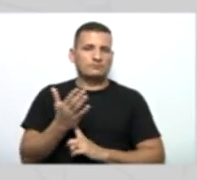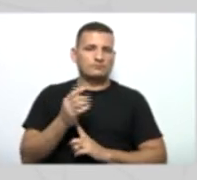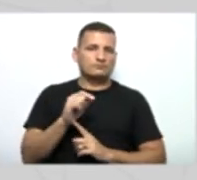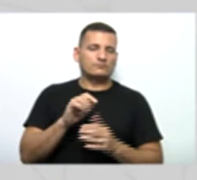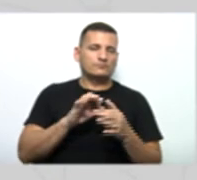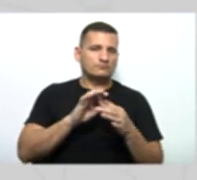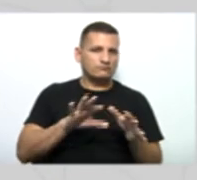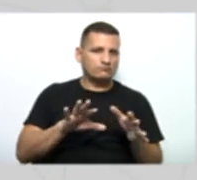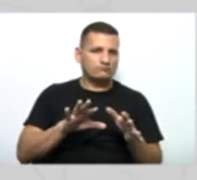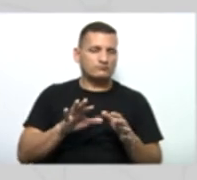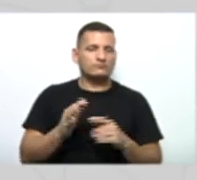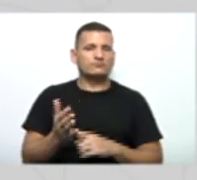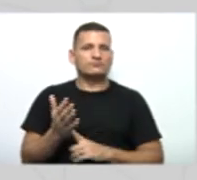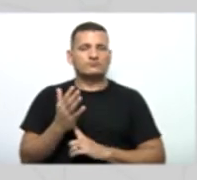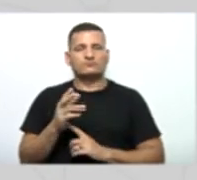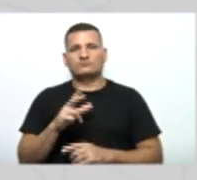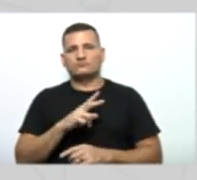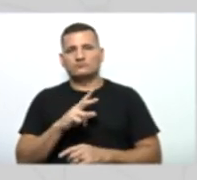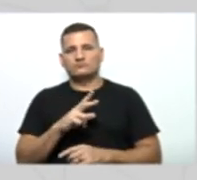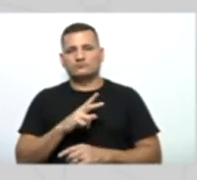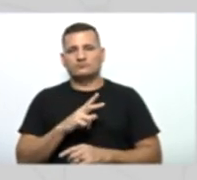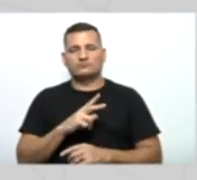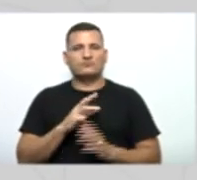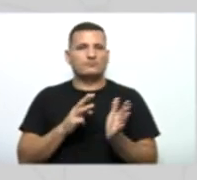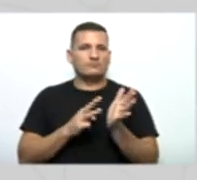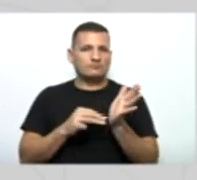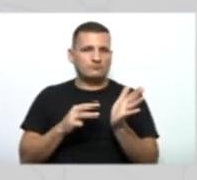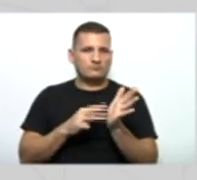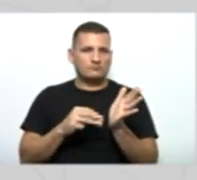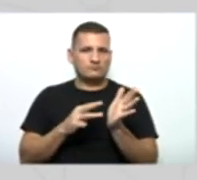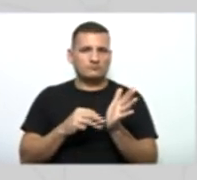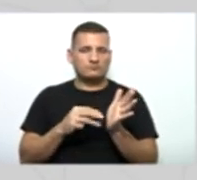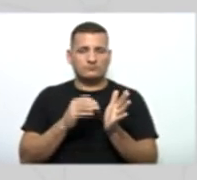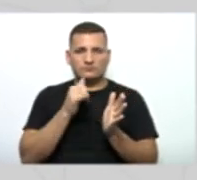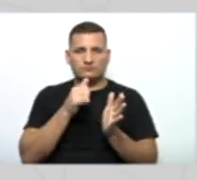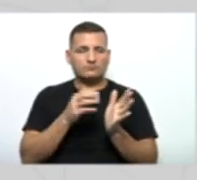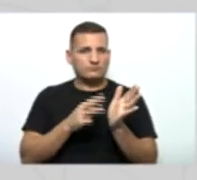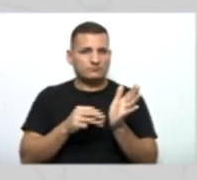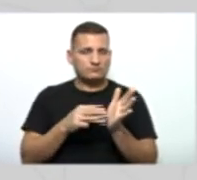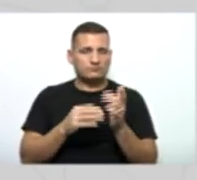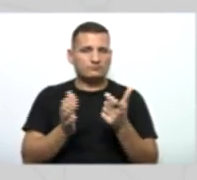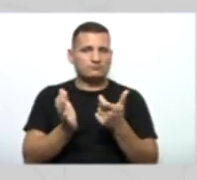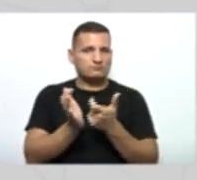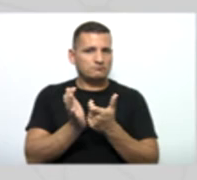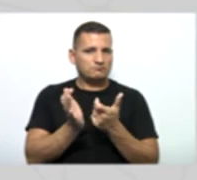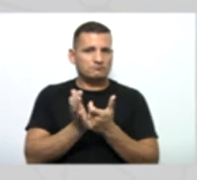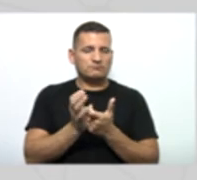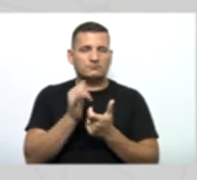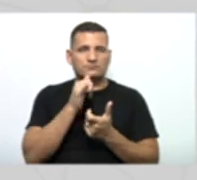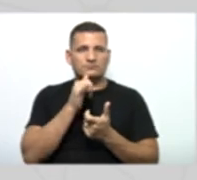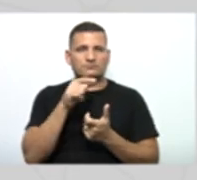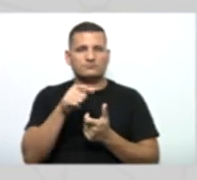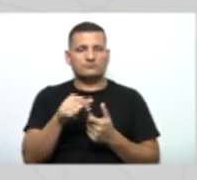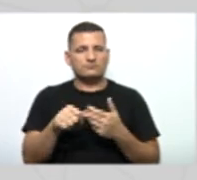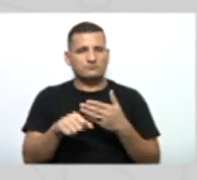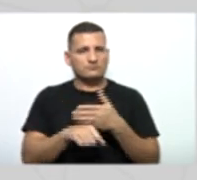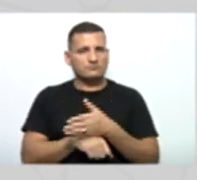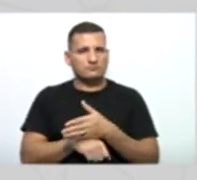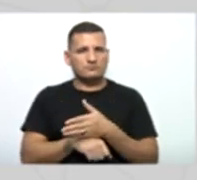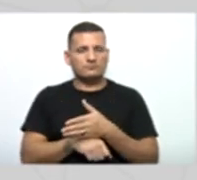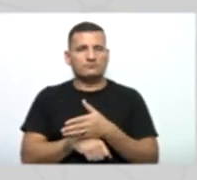atributo privado com e sem o método de classe. Lembrando que sem o método de classe, caso você tente realizar o acesso direto